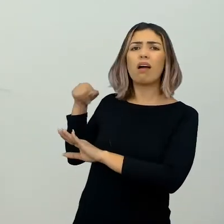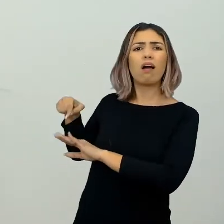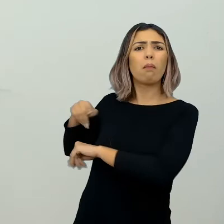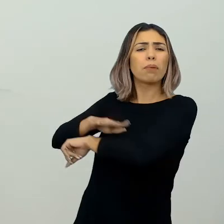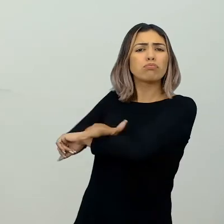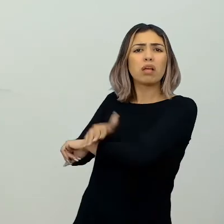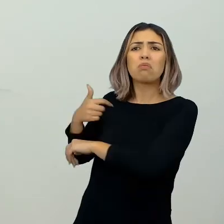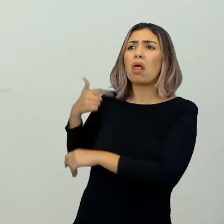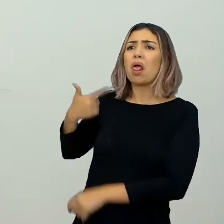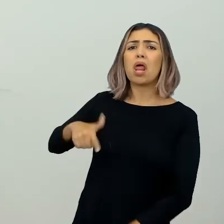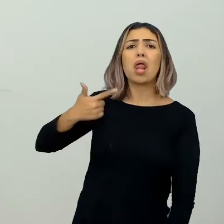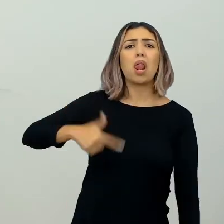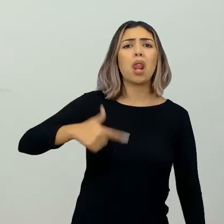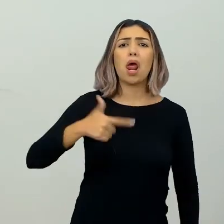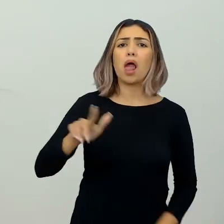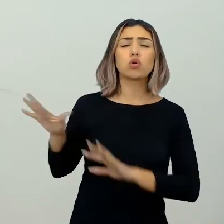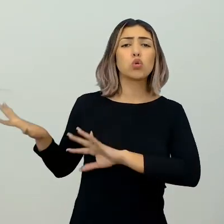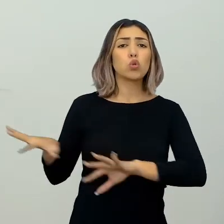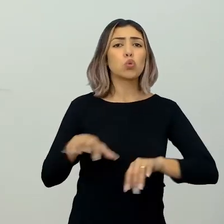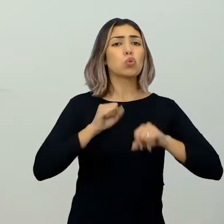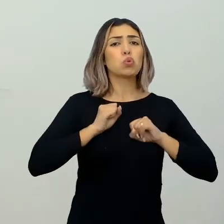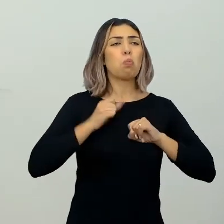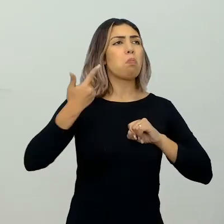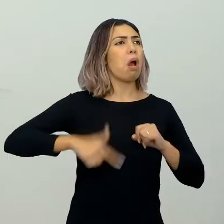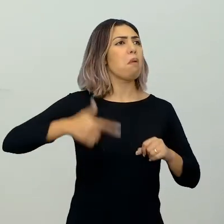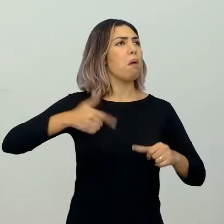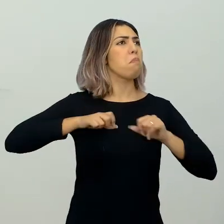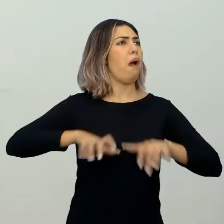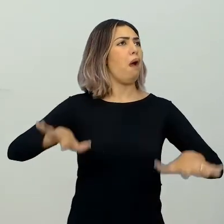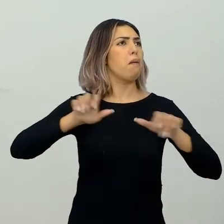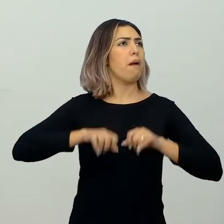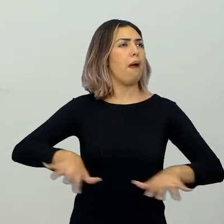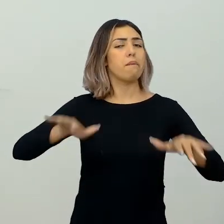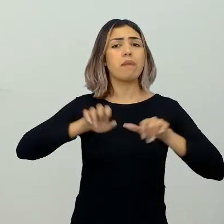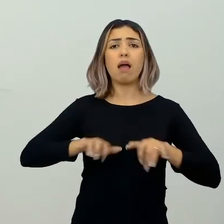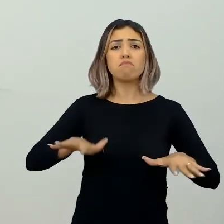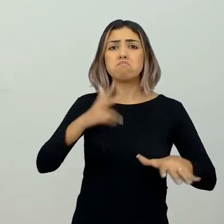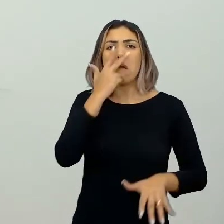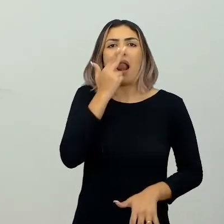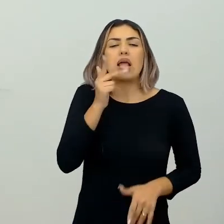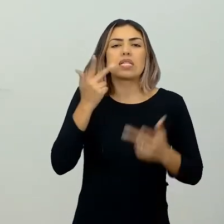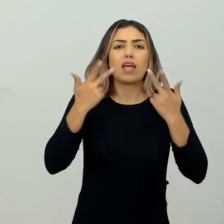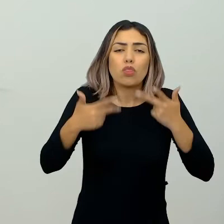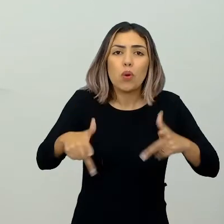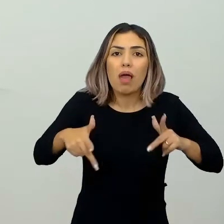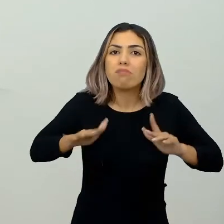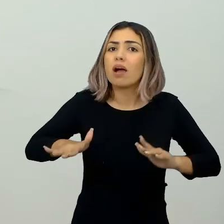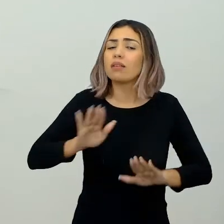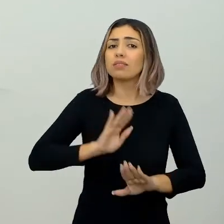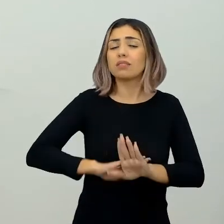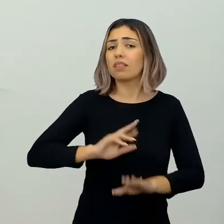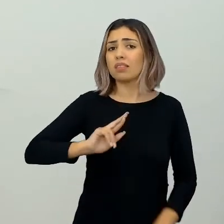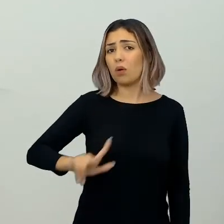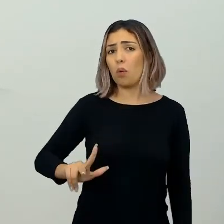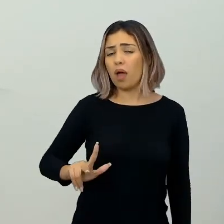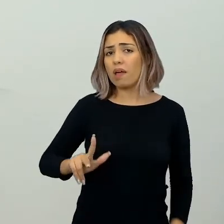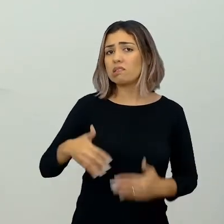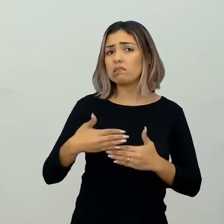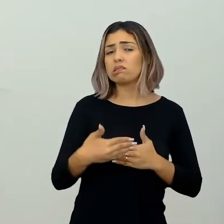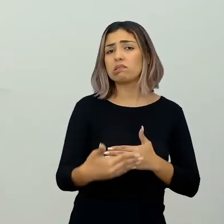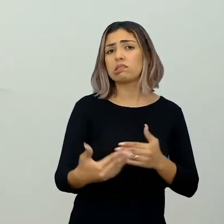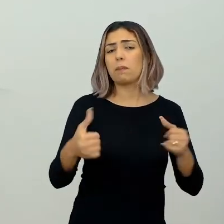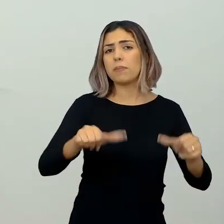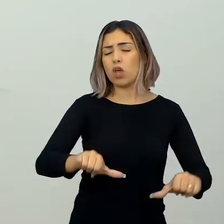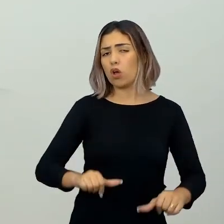né? Constantemente. E assim, repetindo esses atos, as consequências são as mesmas também. Então, o ato de,